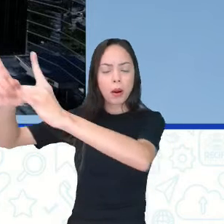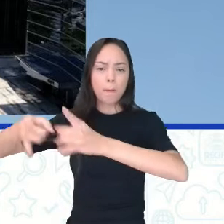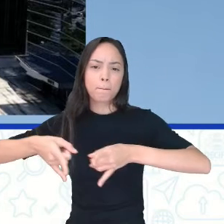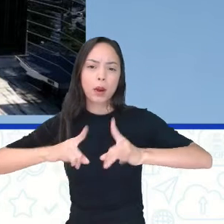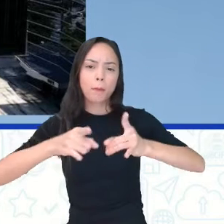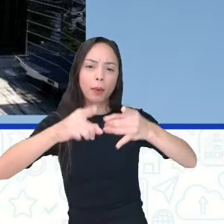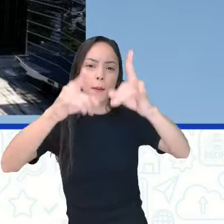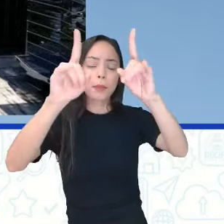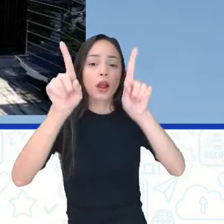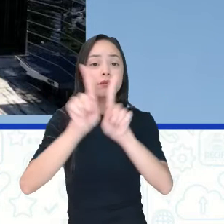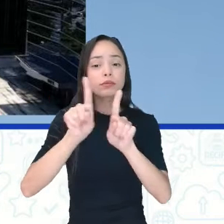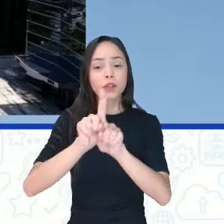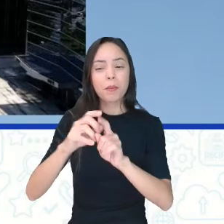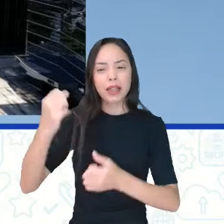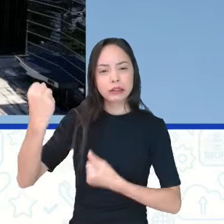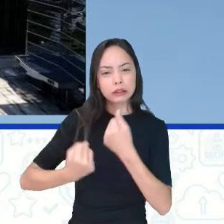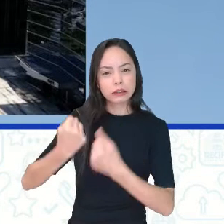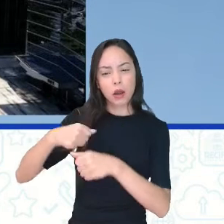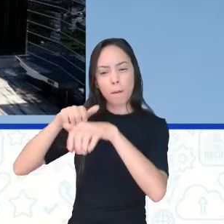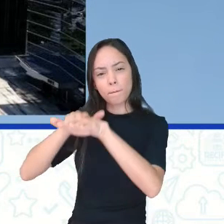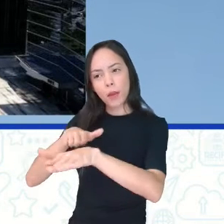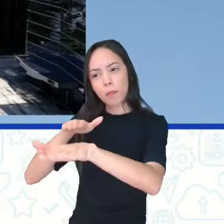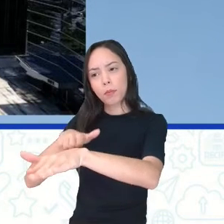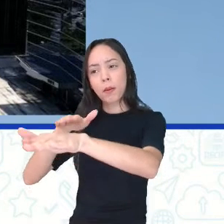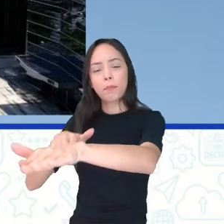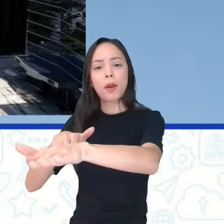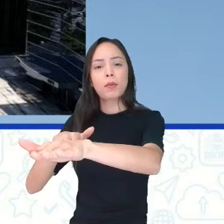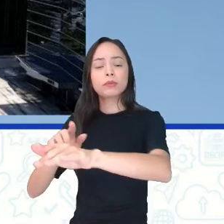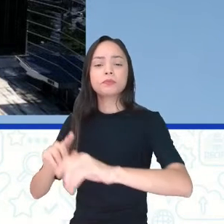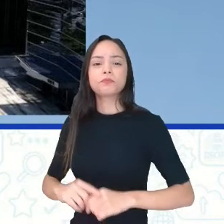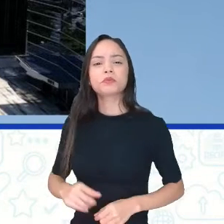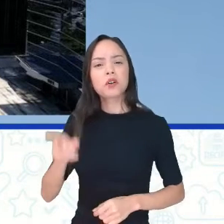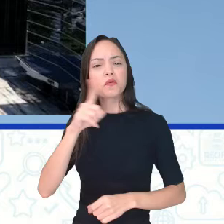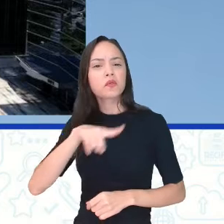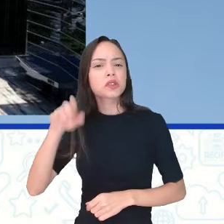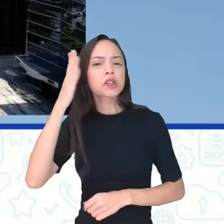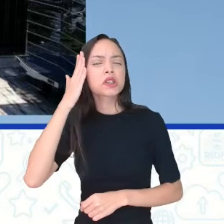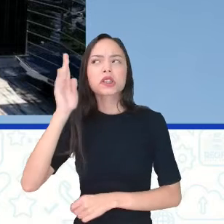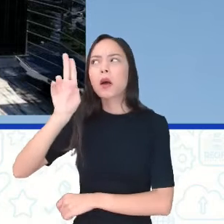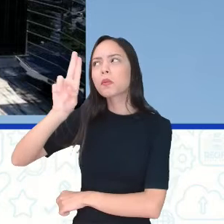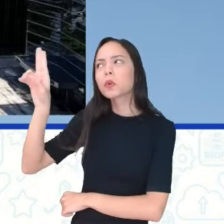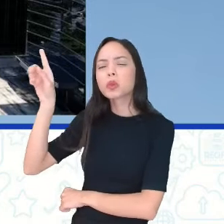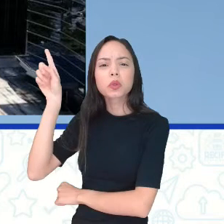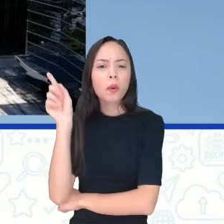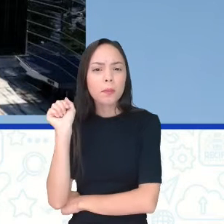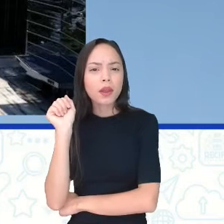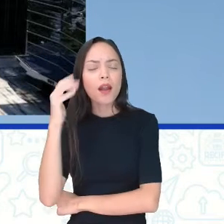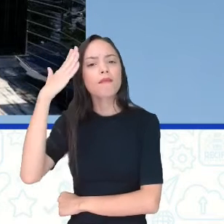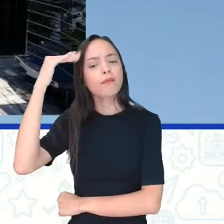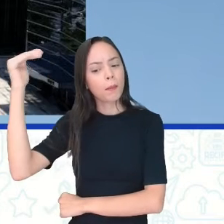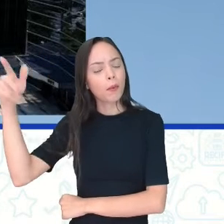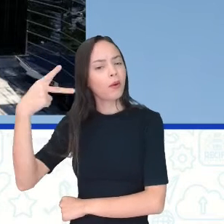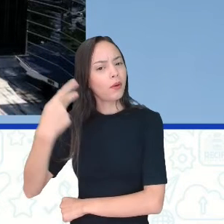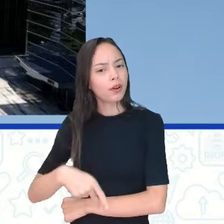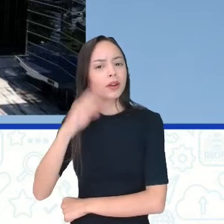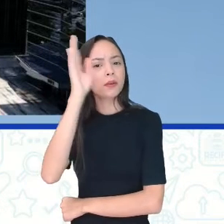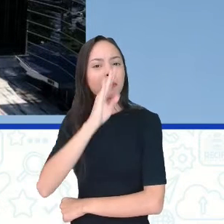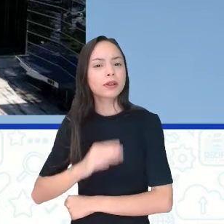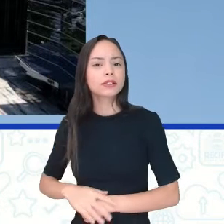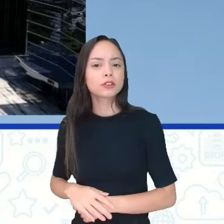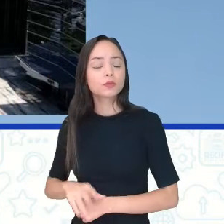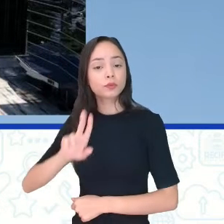quantidade de carros é muito movimentado. Alguém sabe que avenida é essa? É uma avenida famosa aqui no Brasil. É a